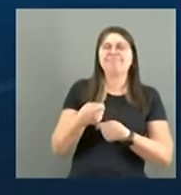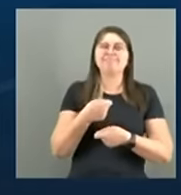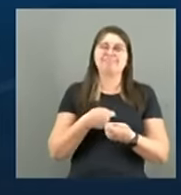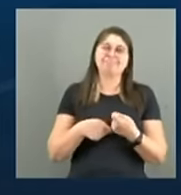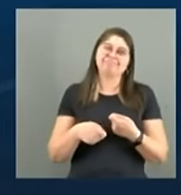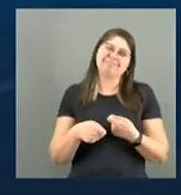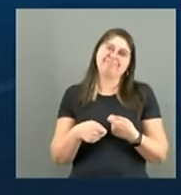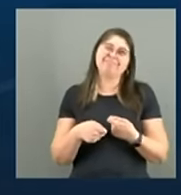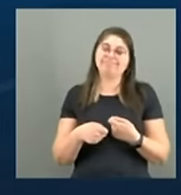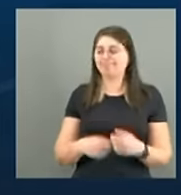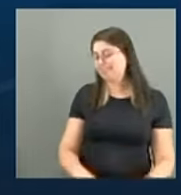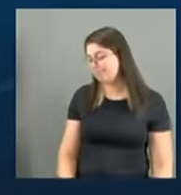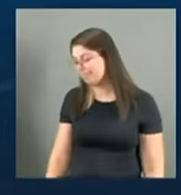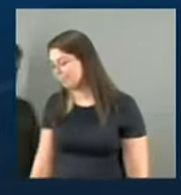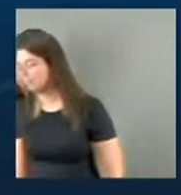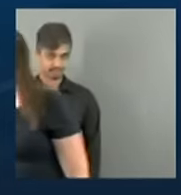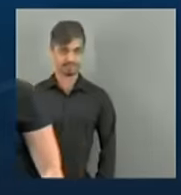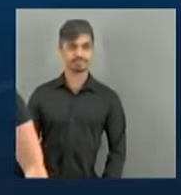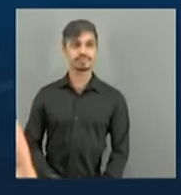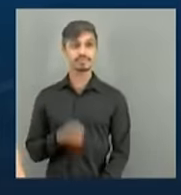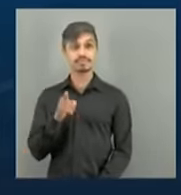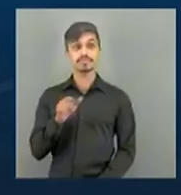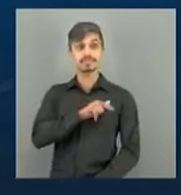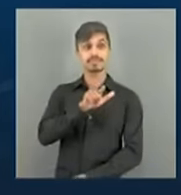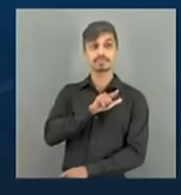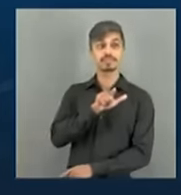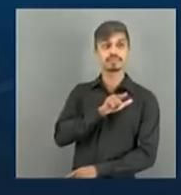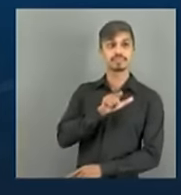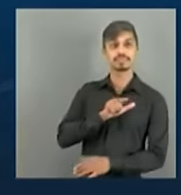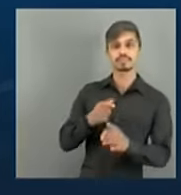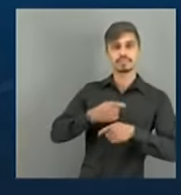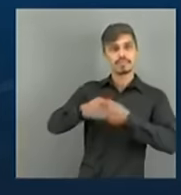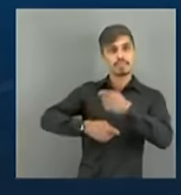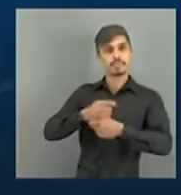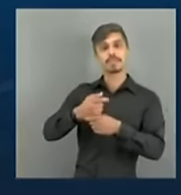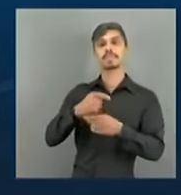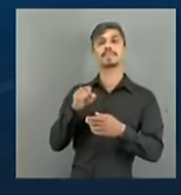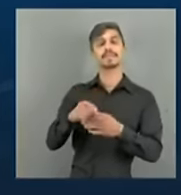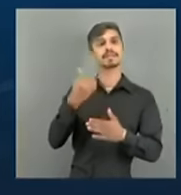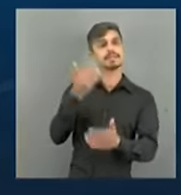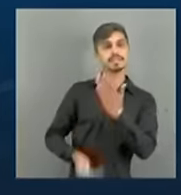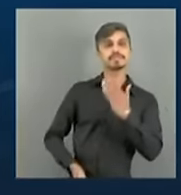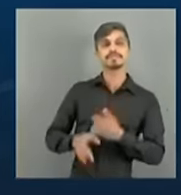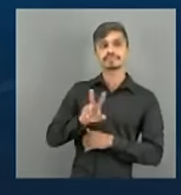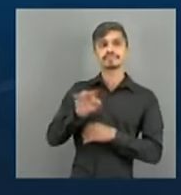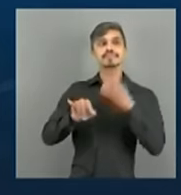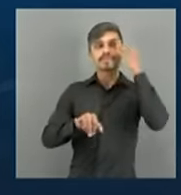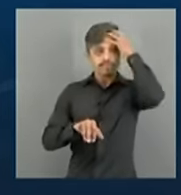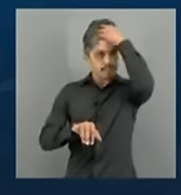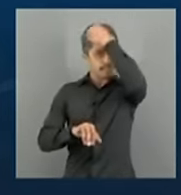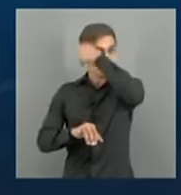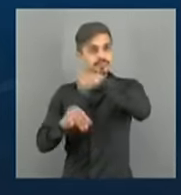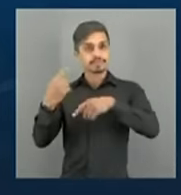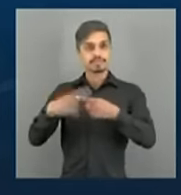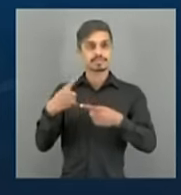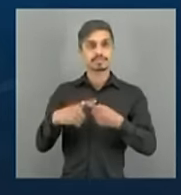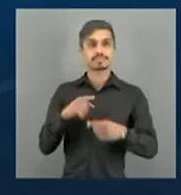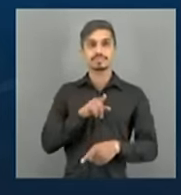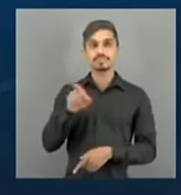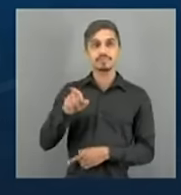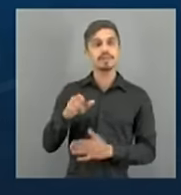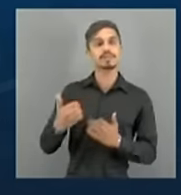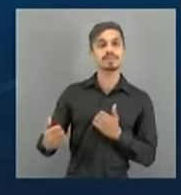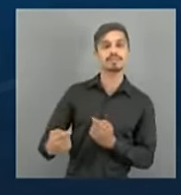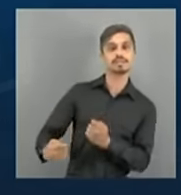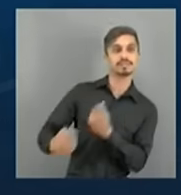uma máquina que aquele time, ele vai perder de todos os jeitos. Por quê? Porque ele vai me